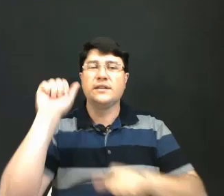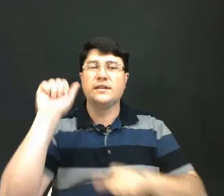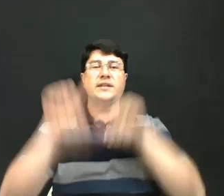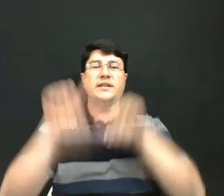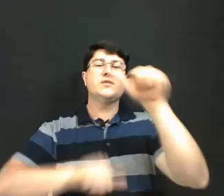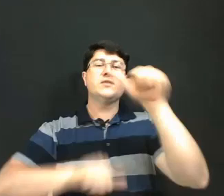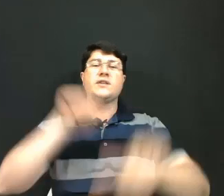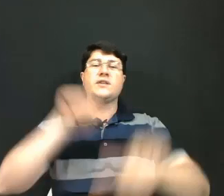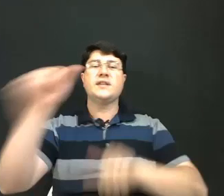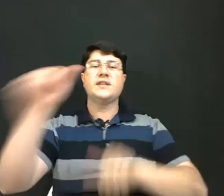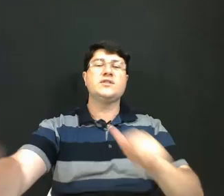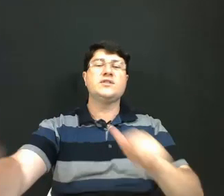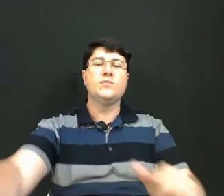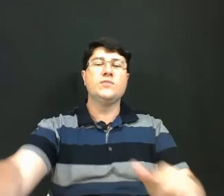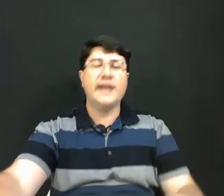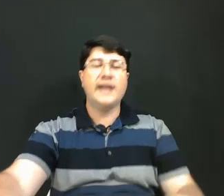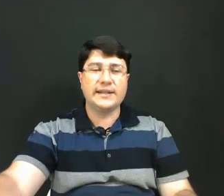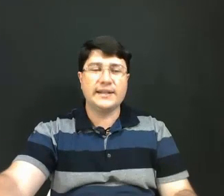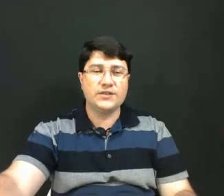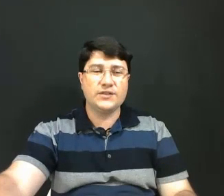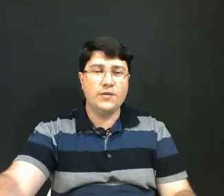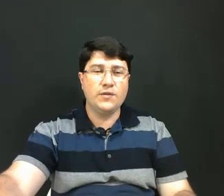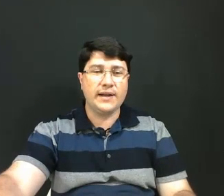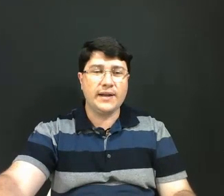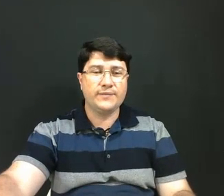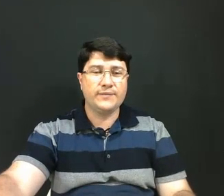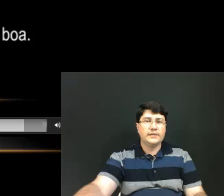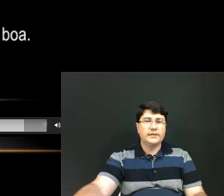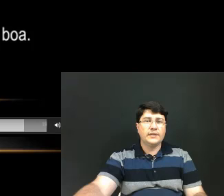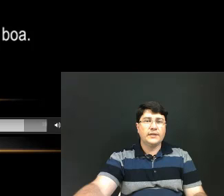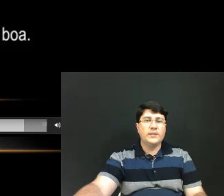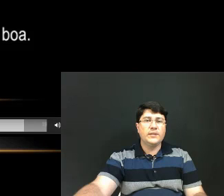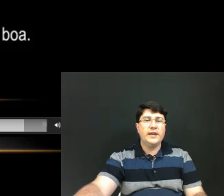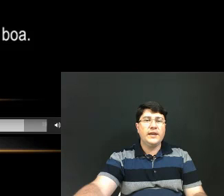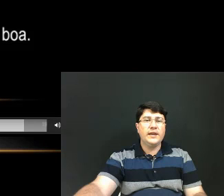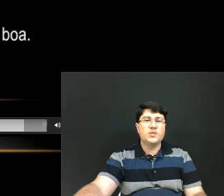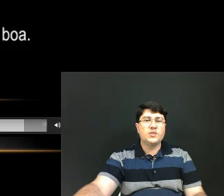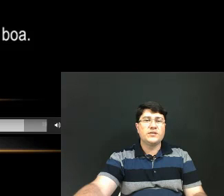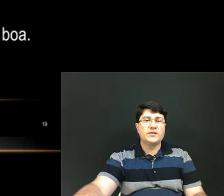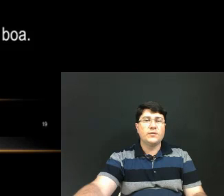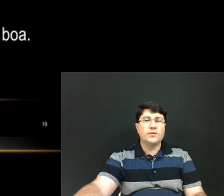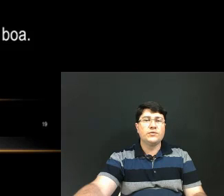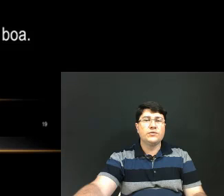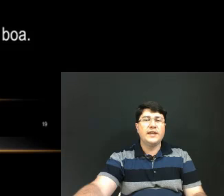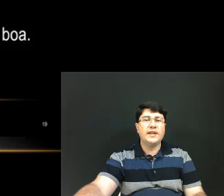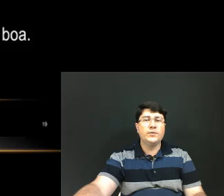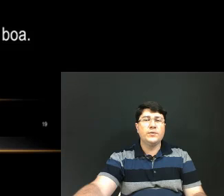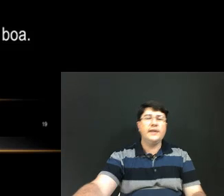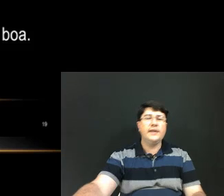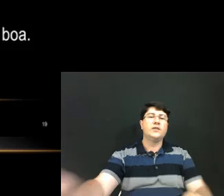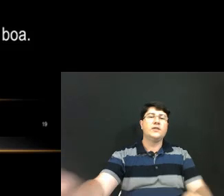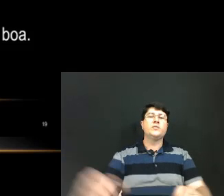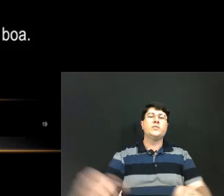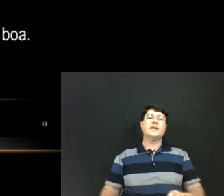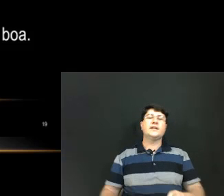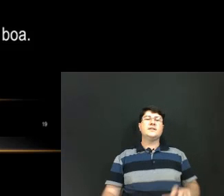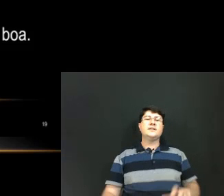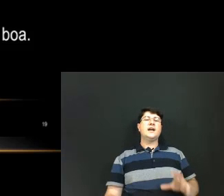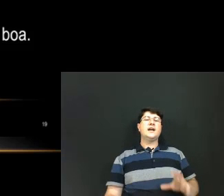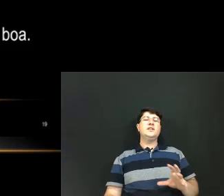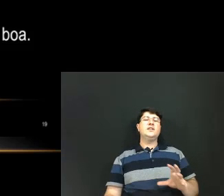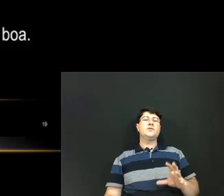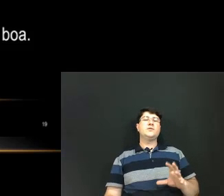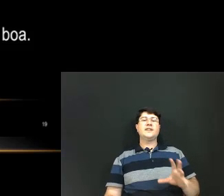espaço. Então tem que usar o sinal de mudar, transformar. Então também a gente pode usar o uso do tempo, né, como